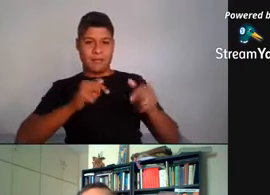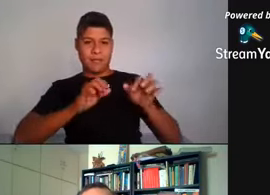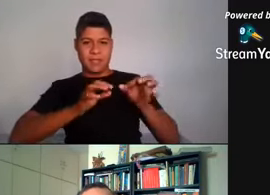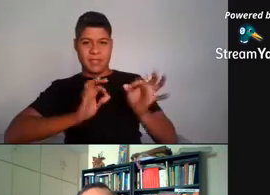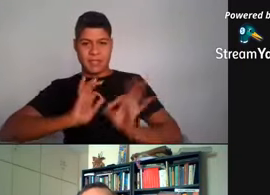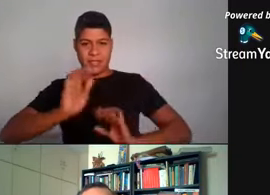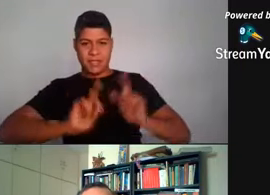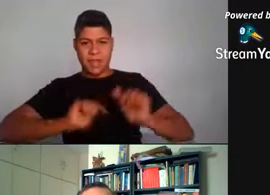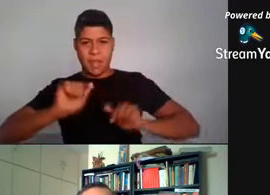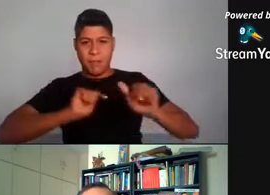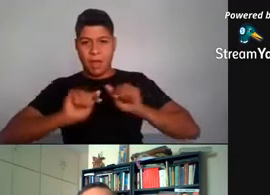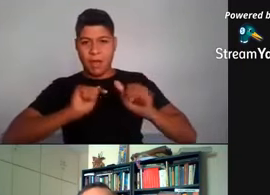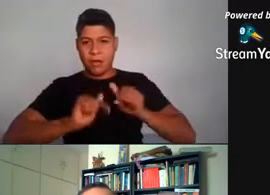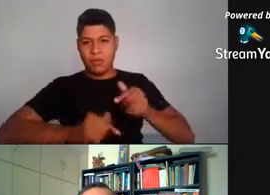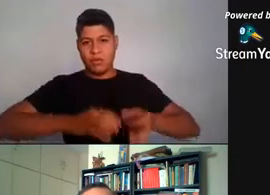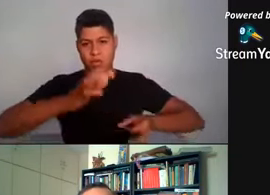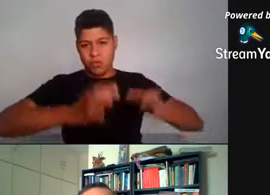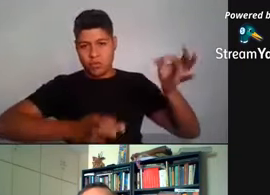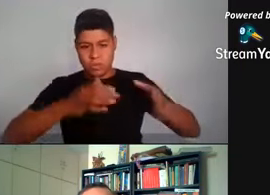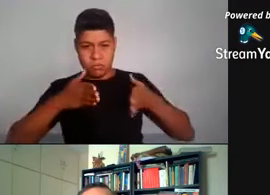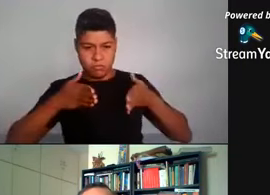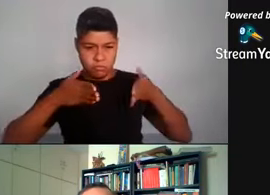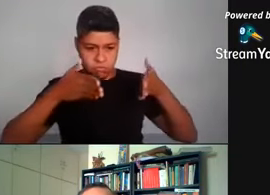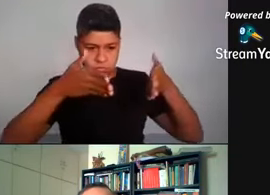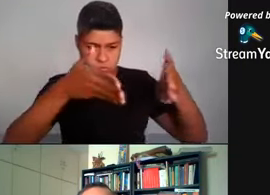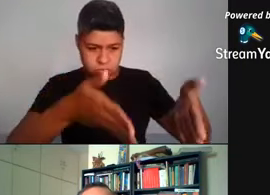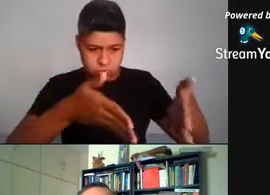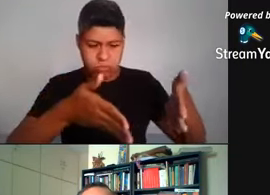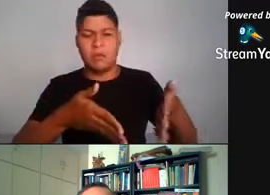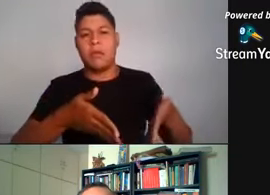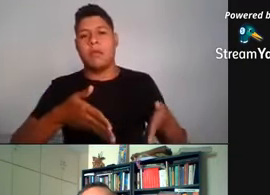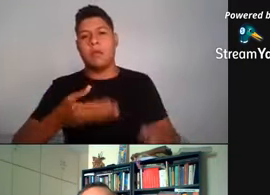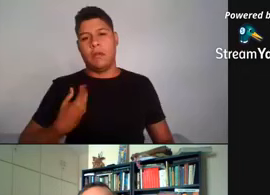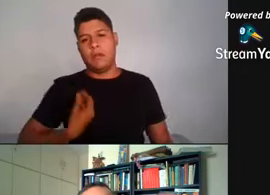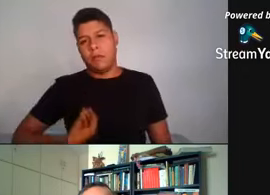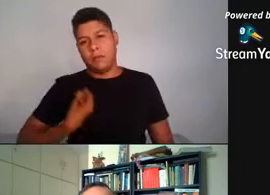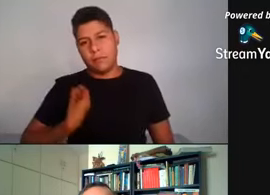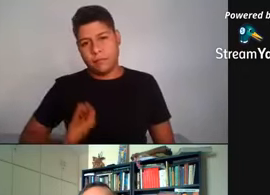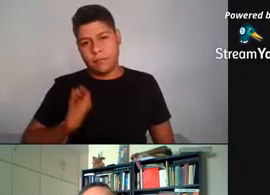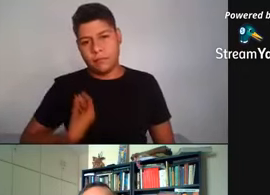procurador de justiça, porque eu atuo em segunda instância no tribunal,